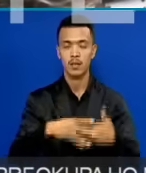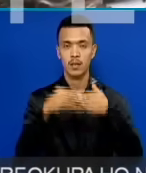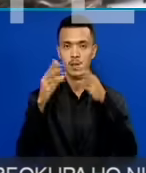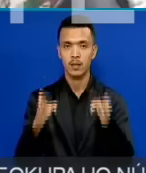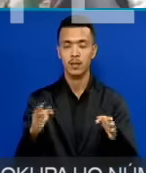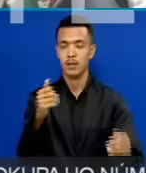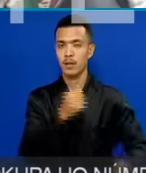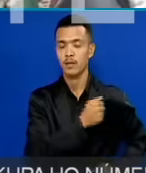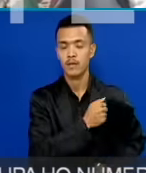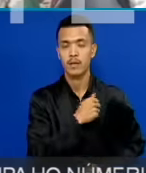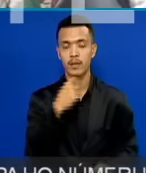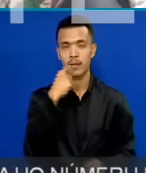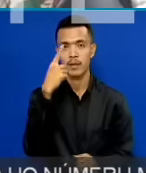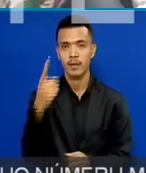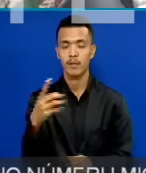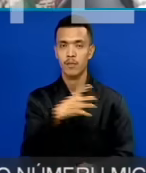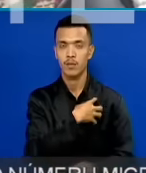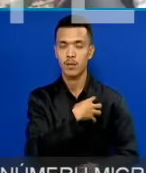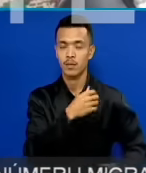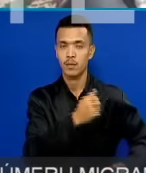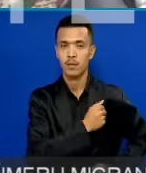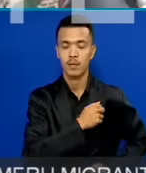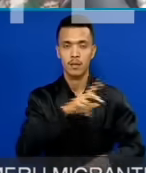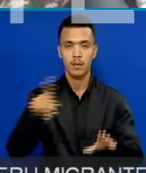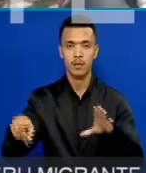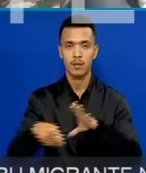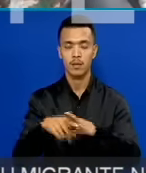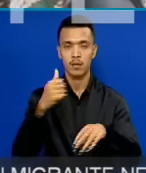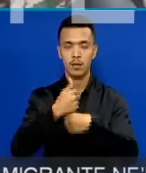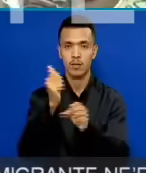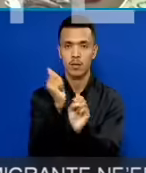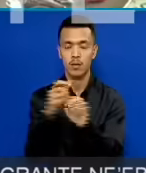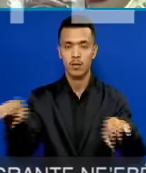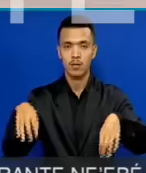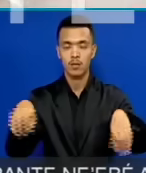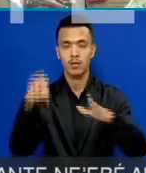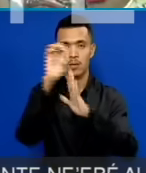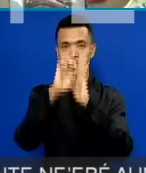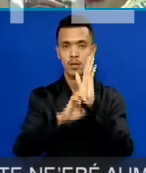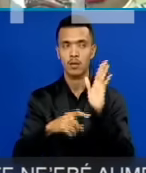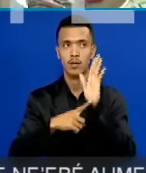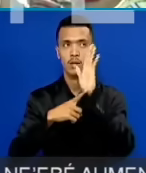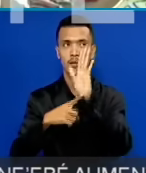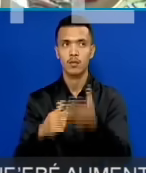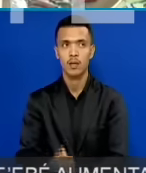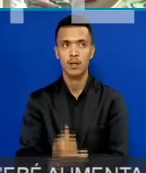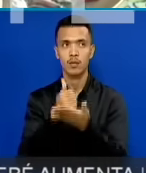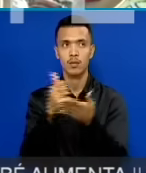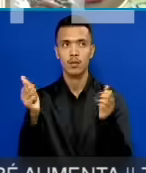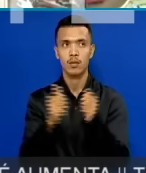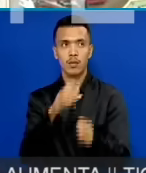máximo FFDT linha teten. Polícia Militar nia presença a tohala o serviço Estado União, no hatudo capacidade ho